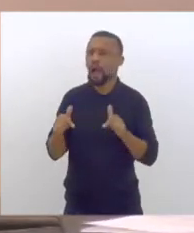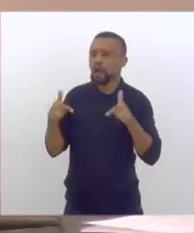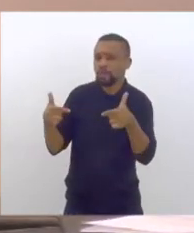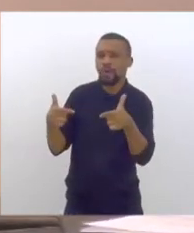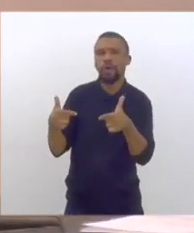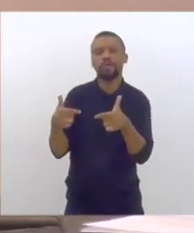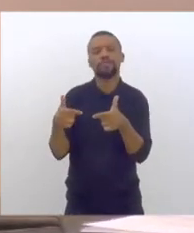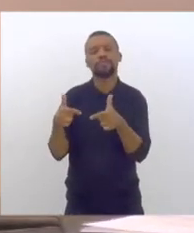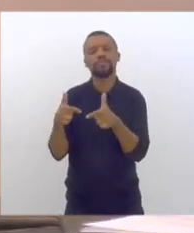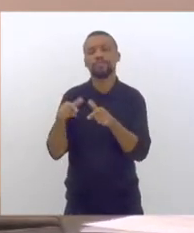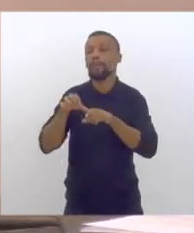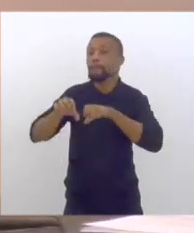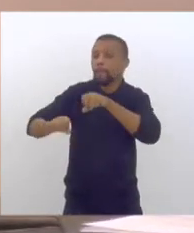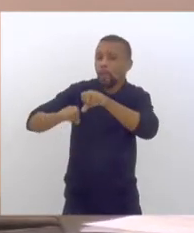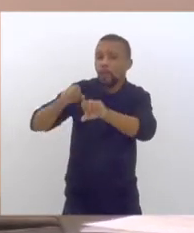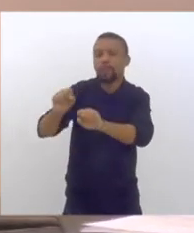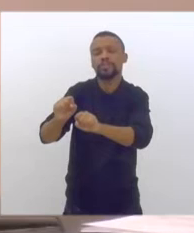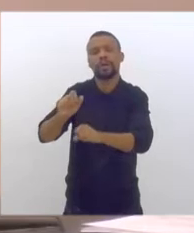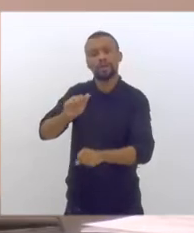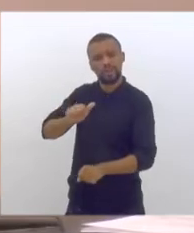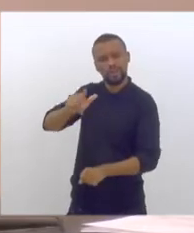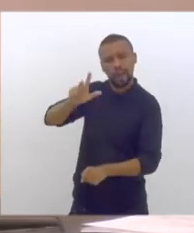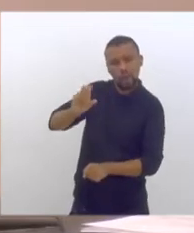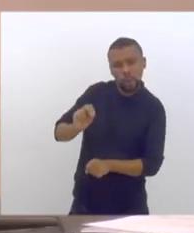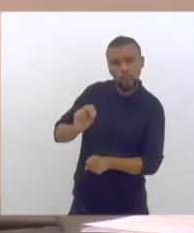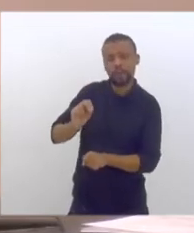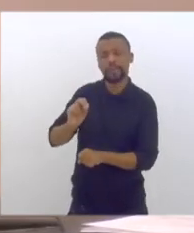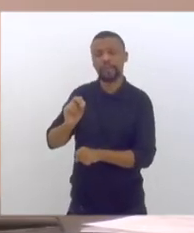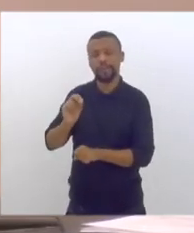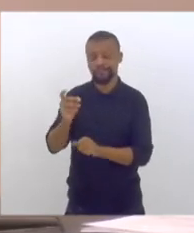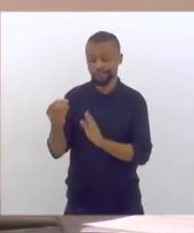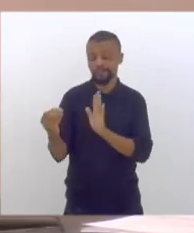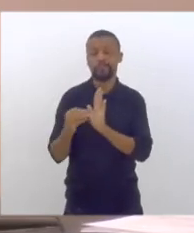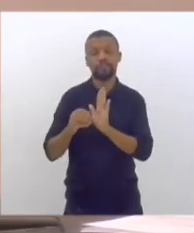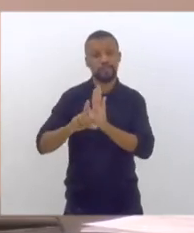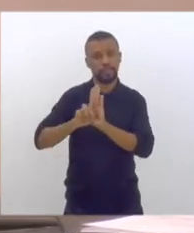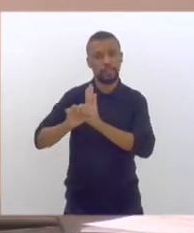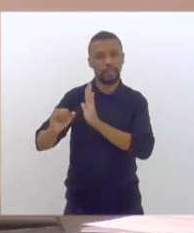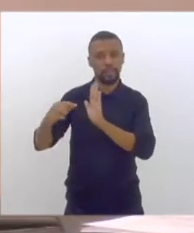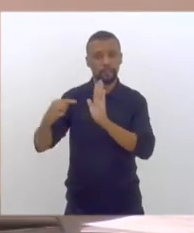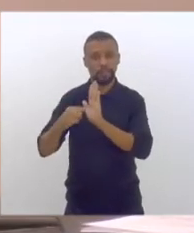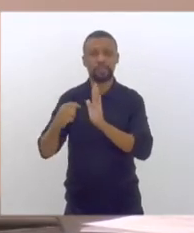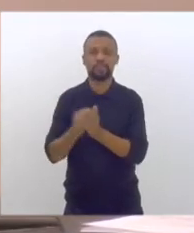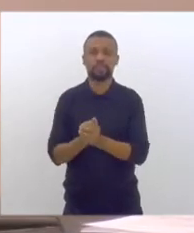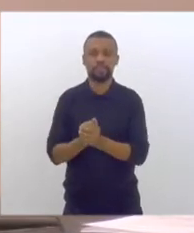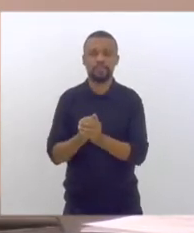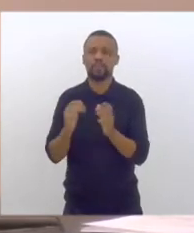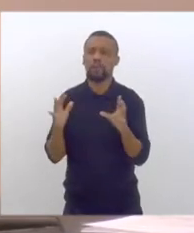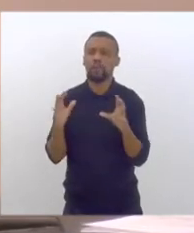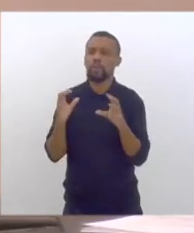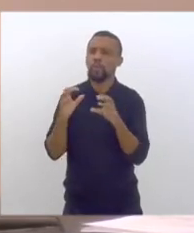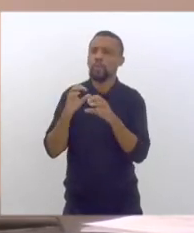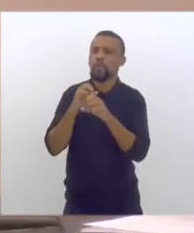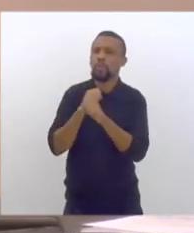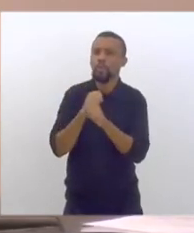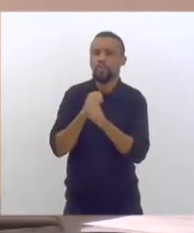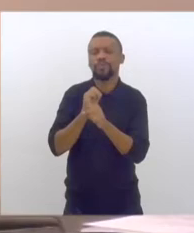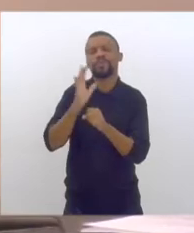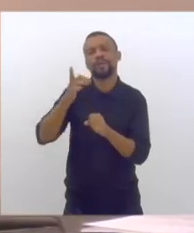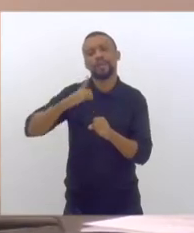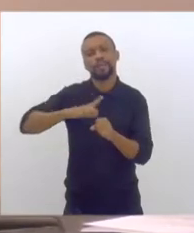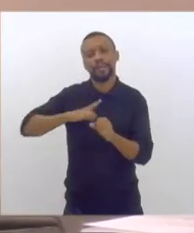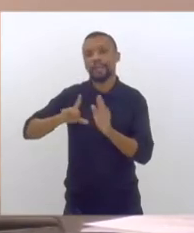quantos de busca ativa previstos na presente lei são cumulativos aos previstos na